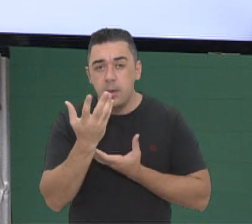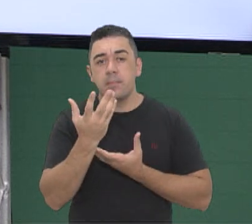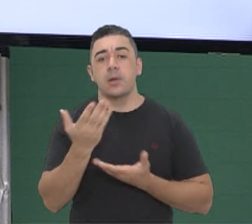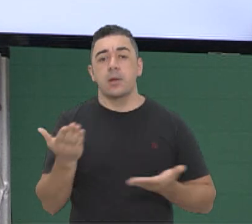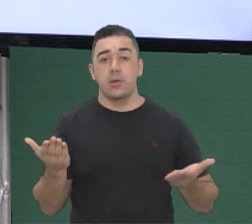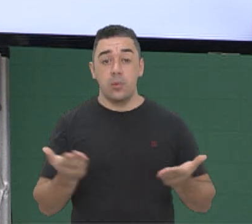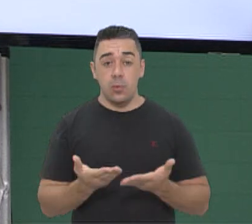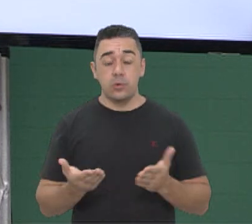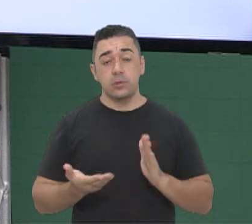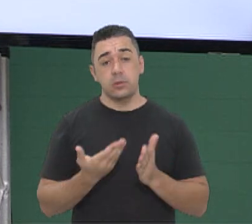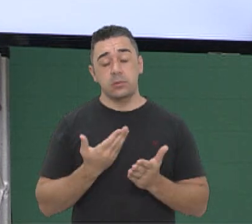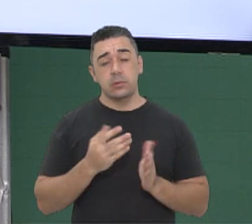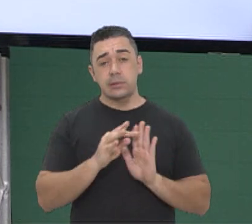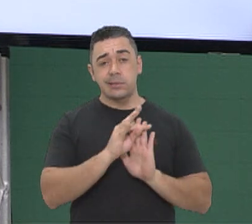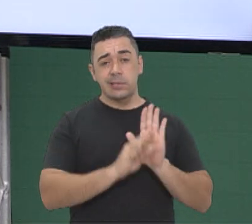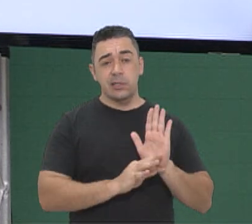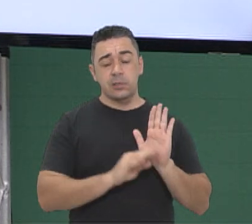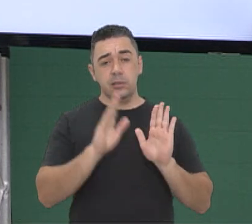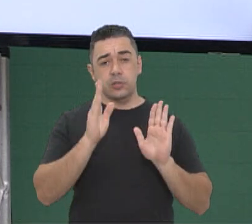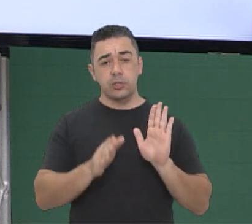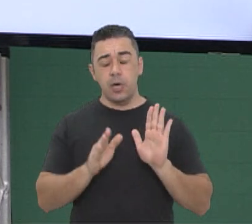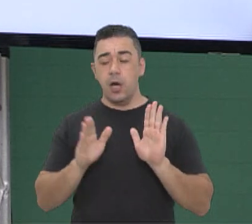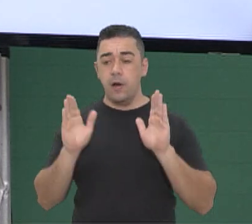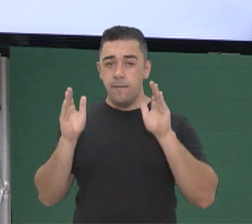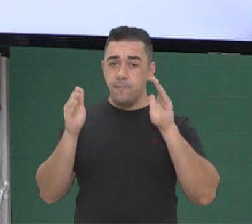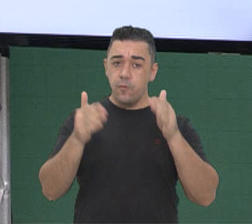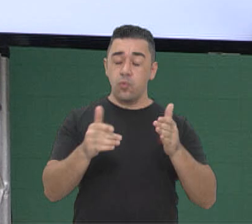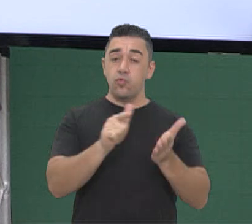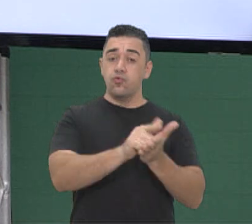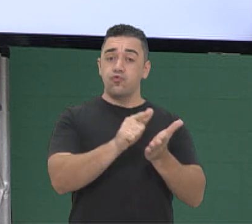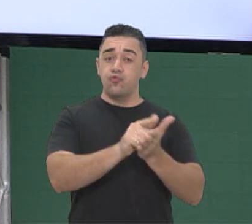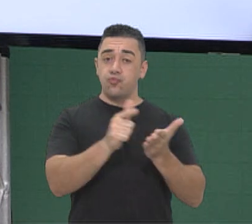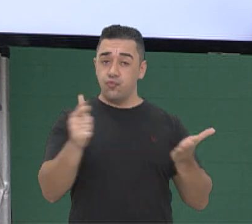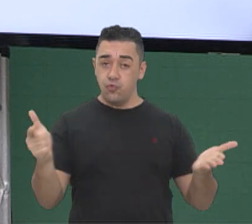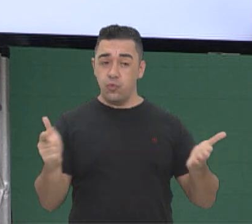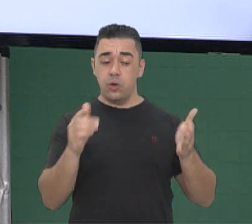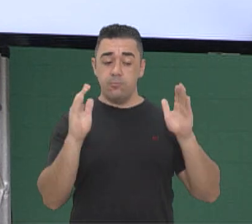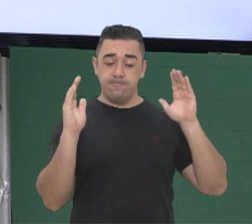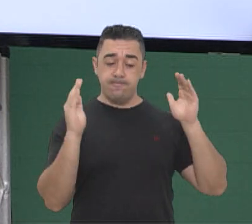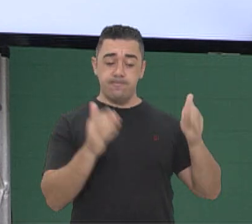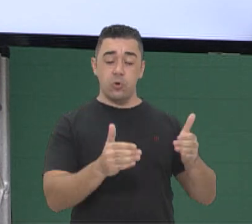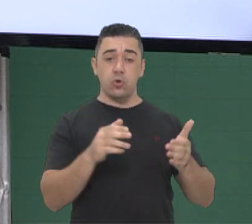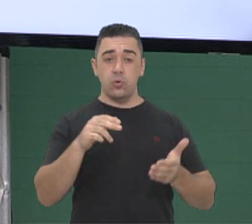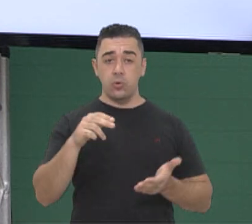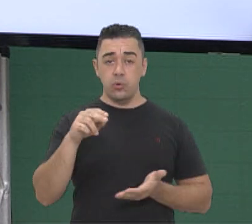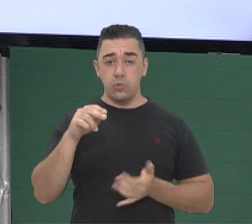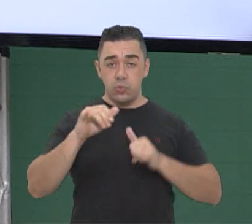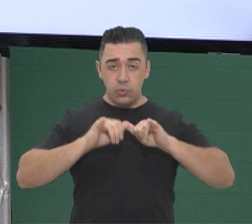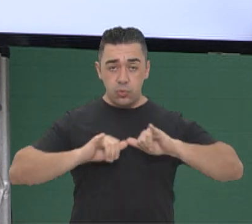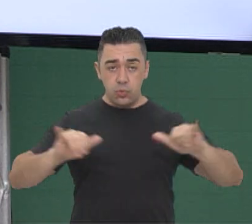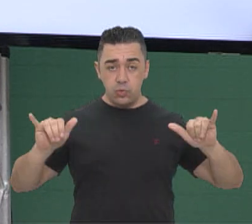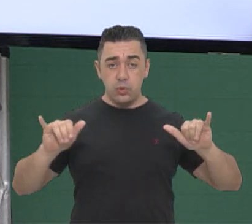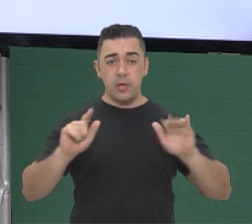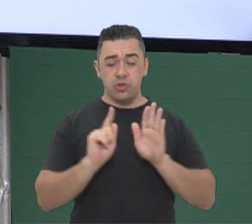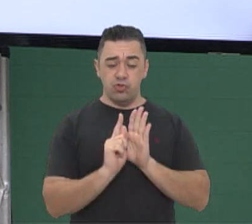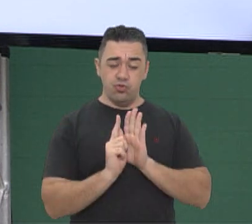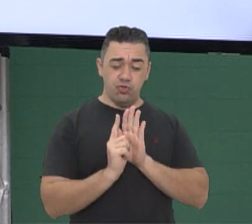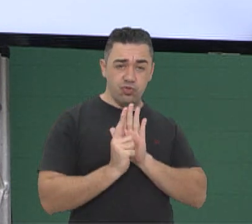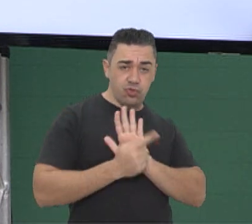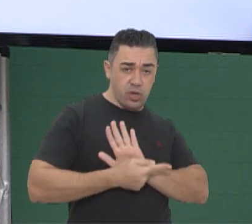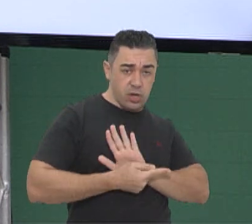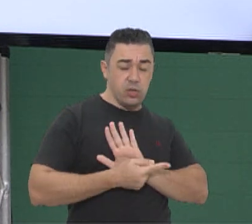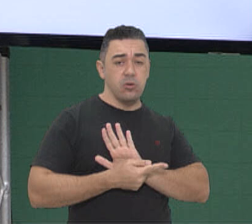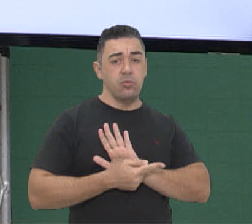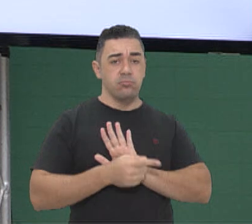aula de hoje é um texto da esfera jornalística, uma notícia. Esse é o nosso gênero textual,